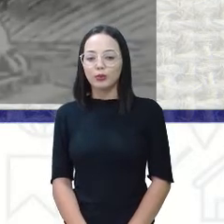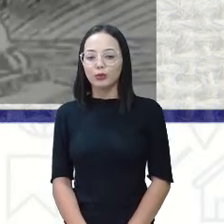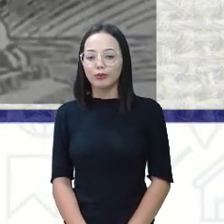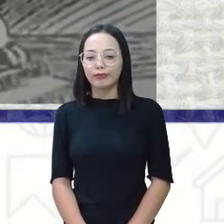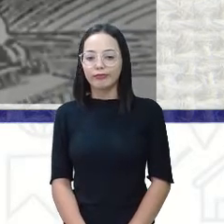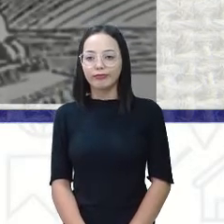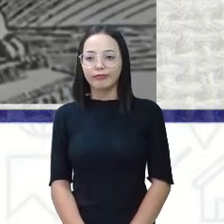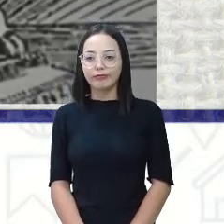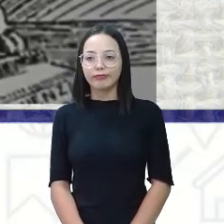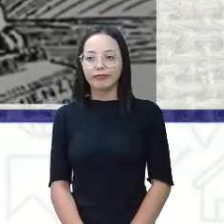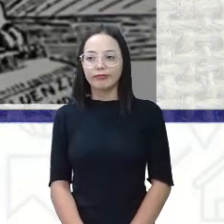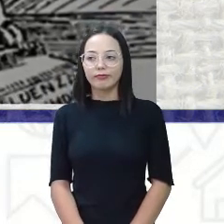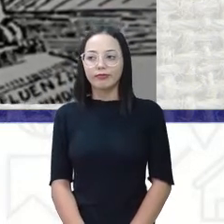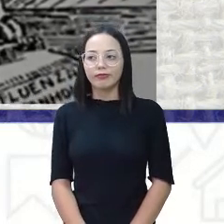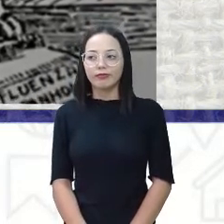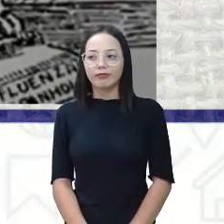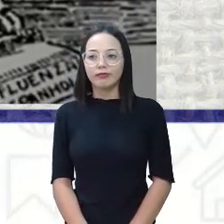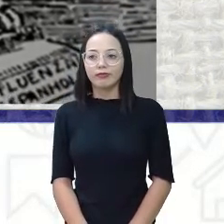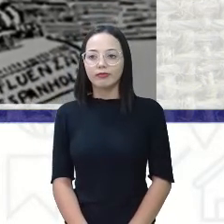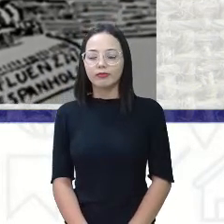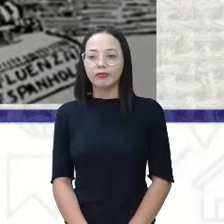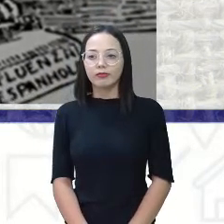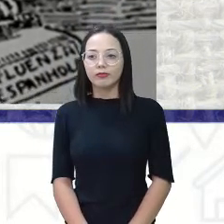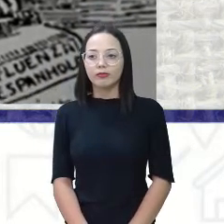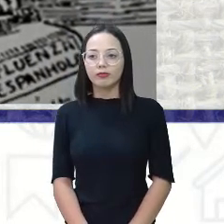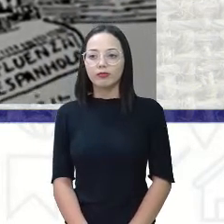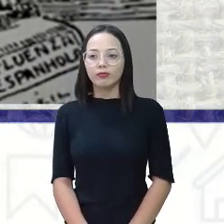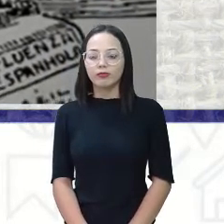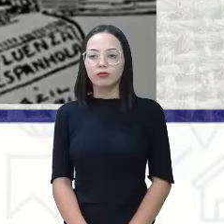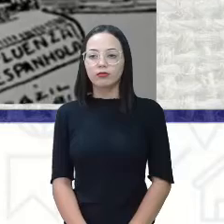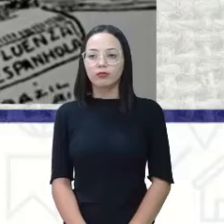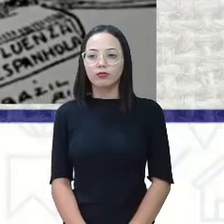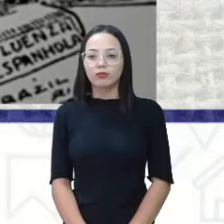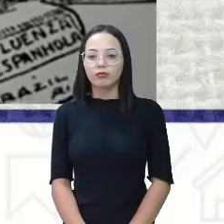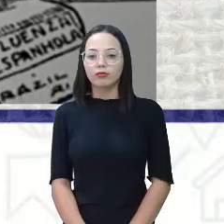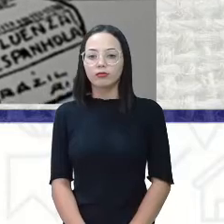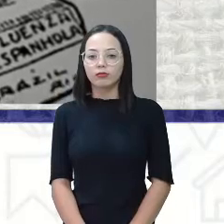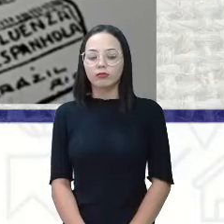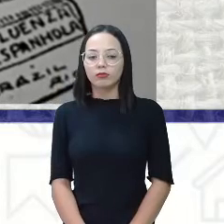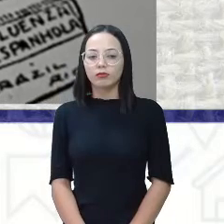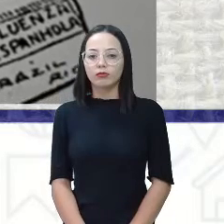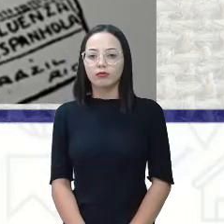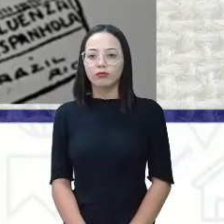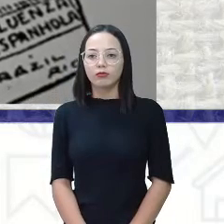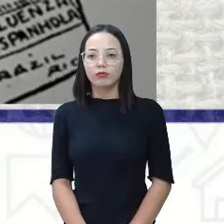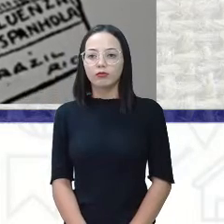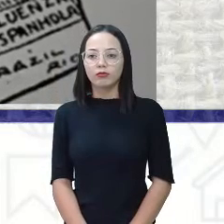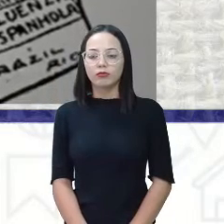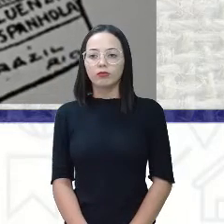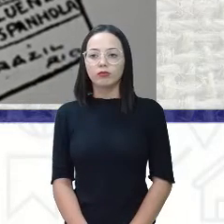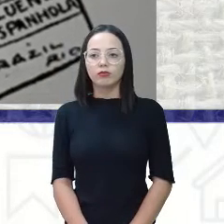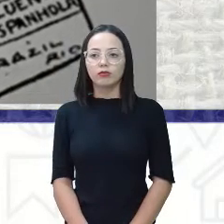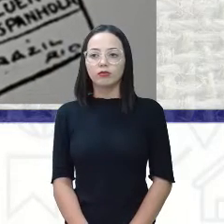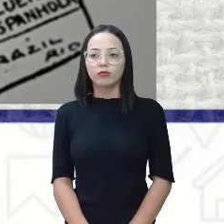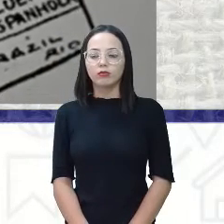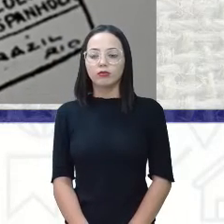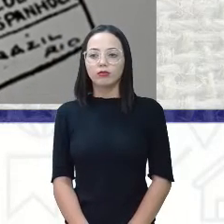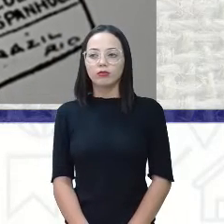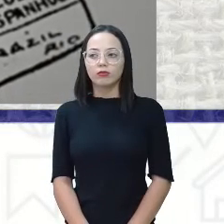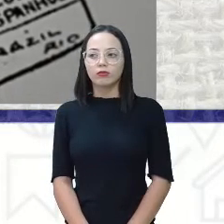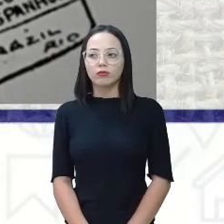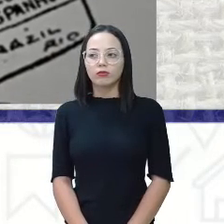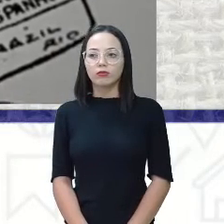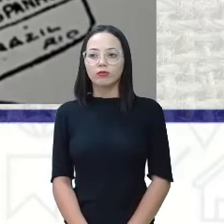causa a gripe hoje. Outro aspecto curioso é que a gripe espanhola, ela tem o nome de gripe espanhola, mas na verdade ela não começou na